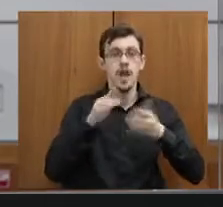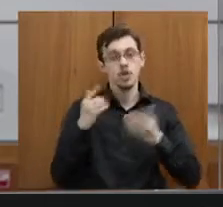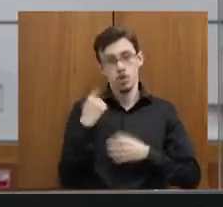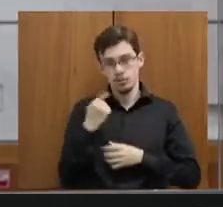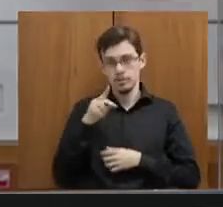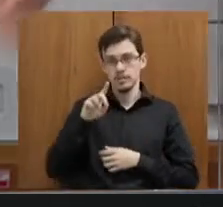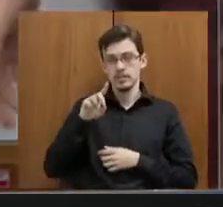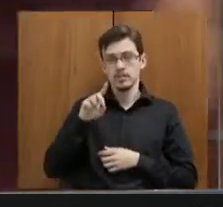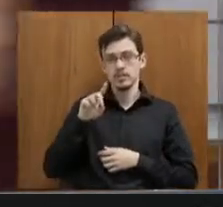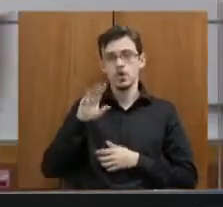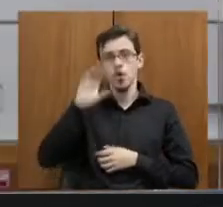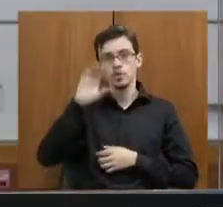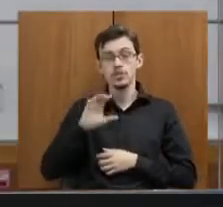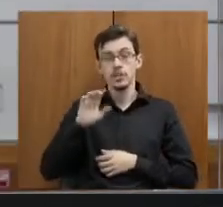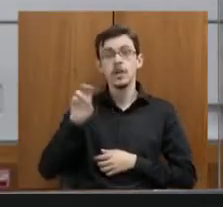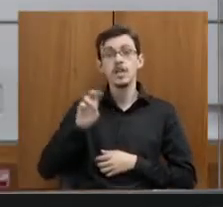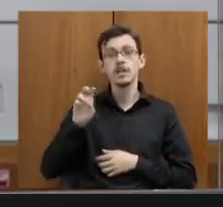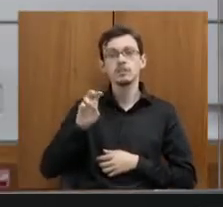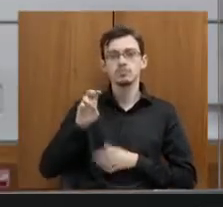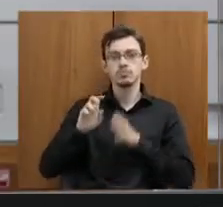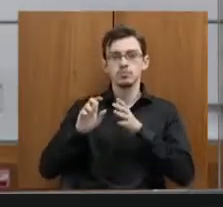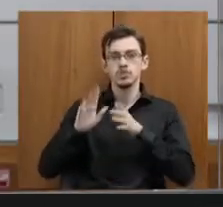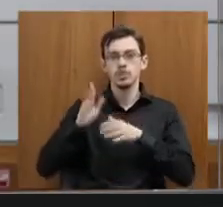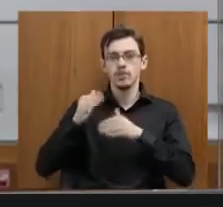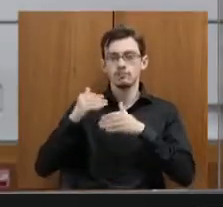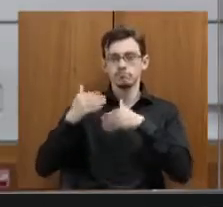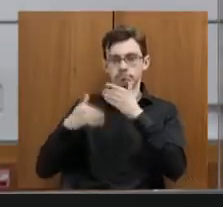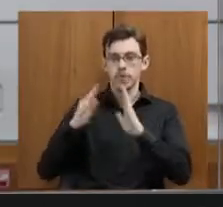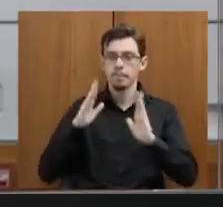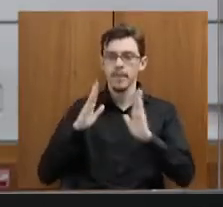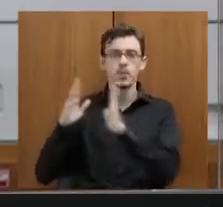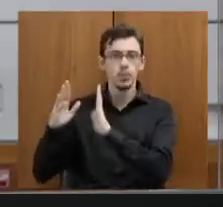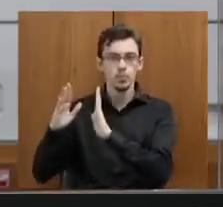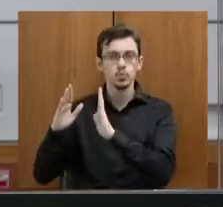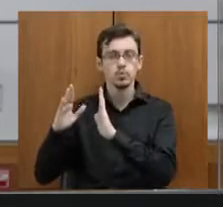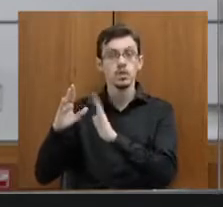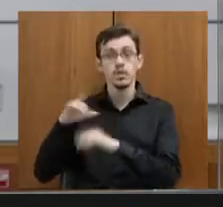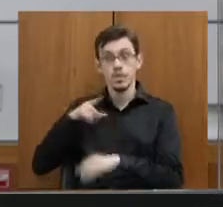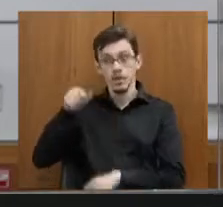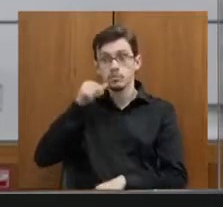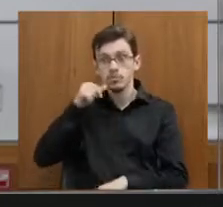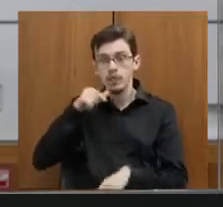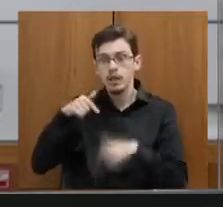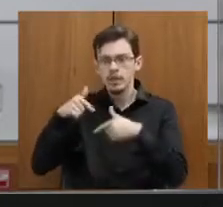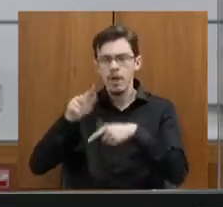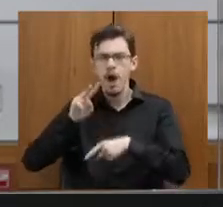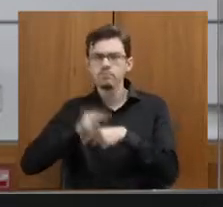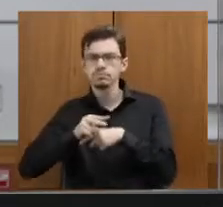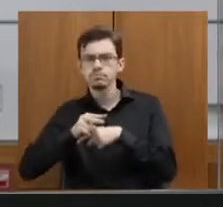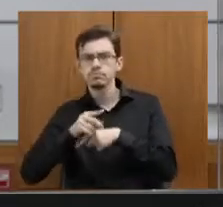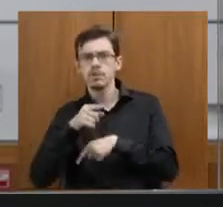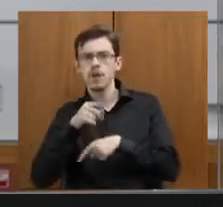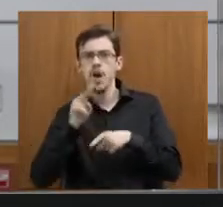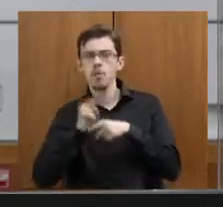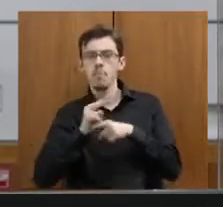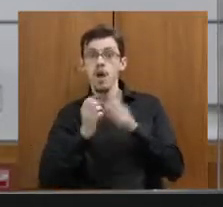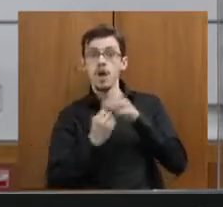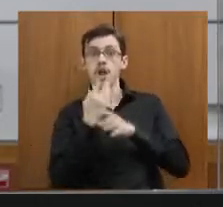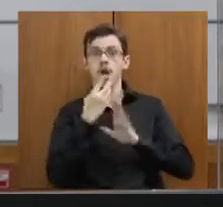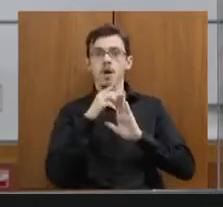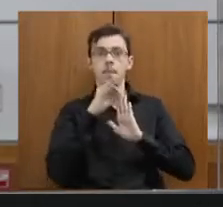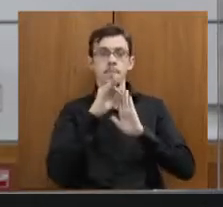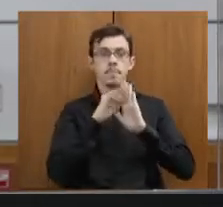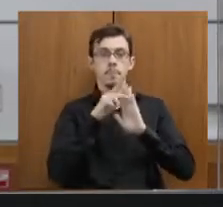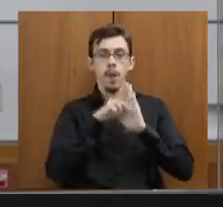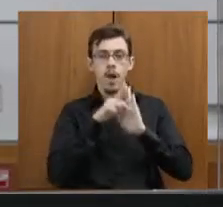quinto Mandato do Conselho Ela tá no terceiro mandato então a Tali fiscalizando acompanhar ela participou da construção desse